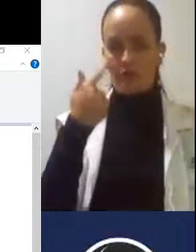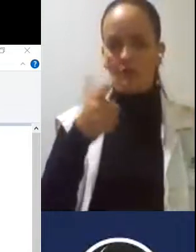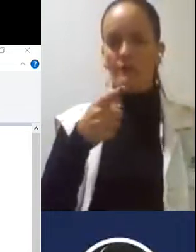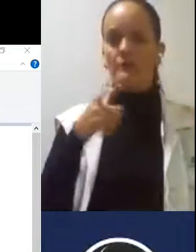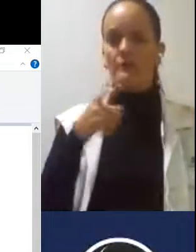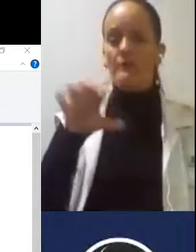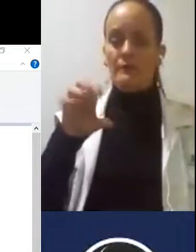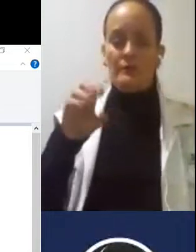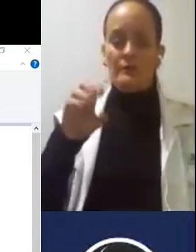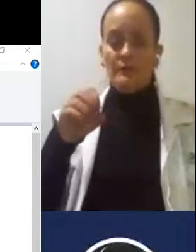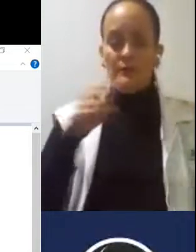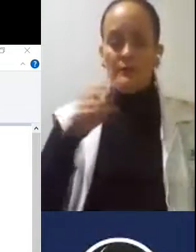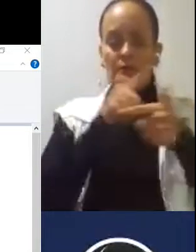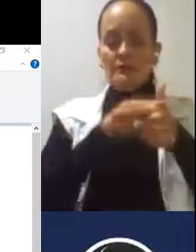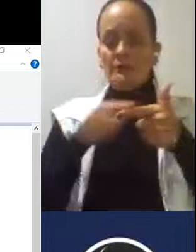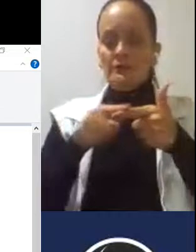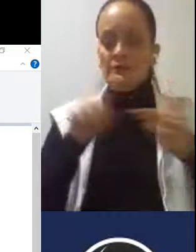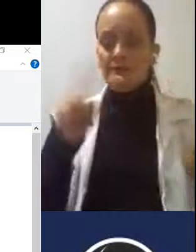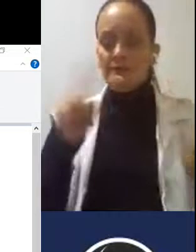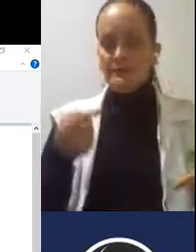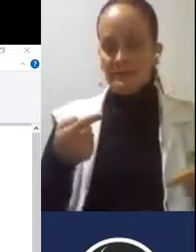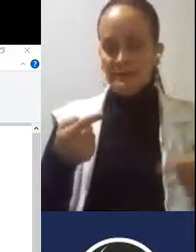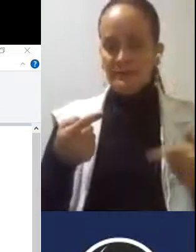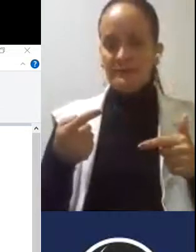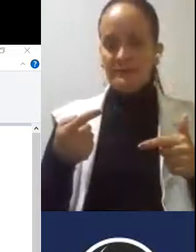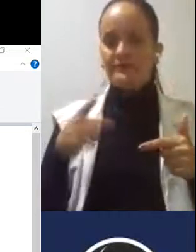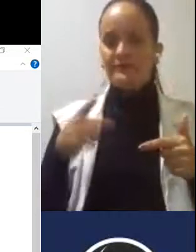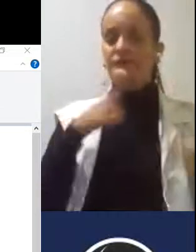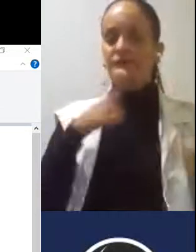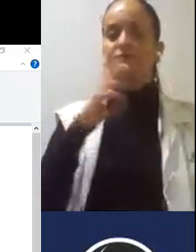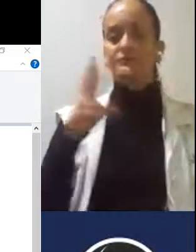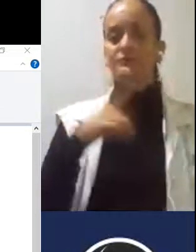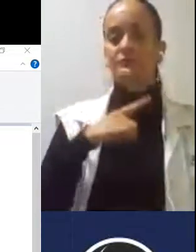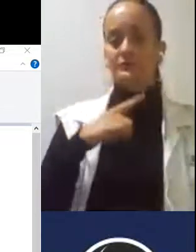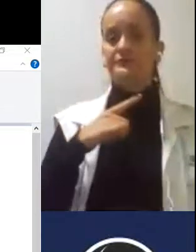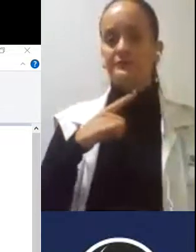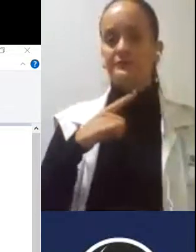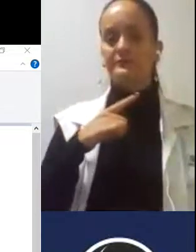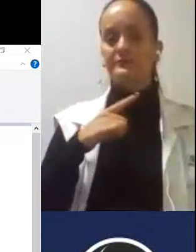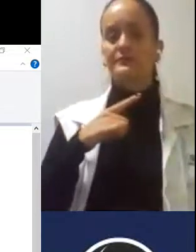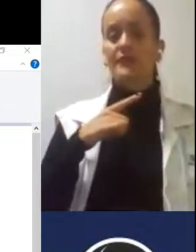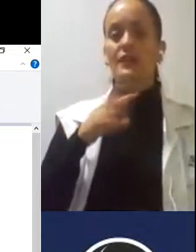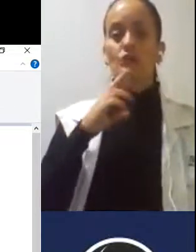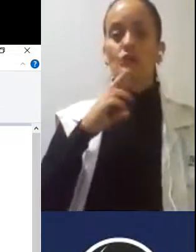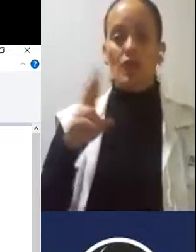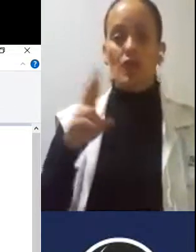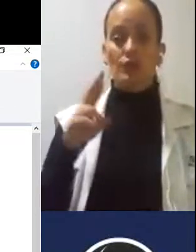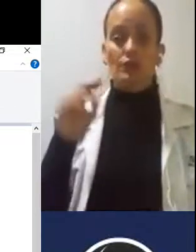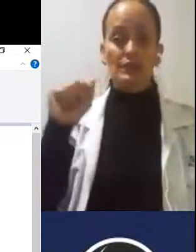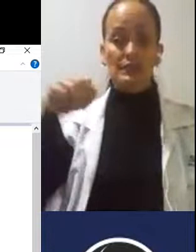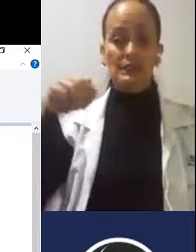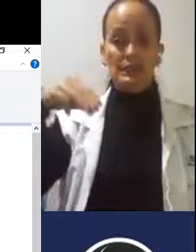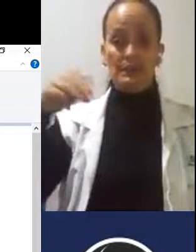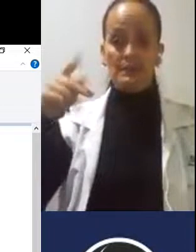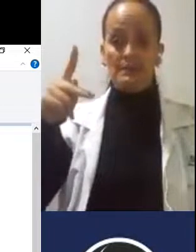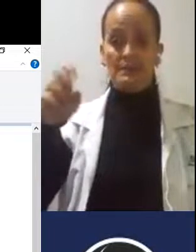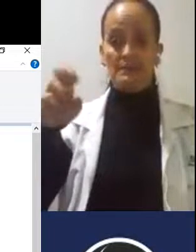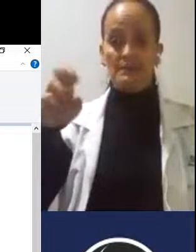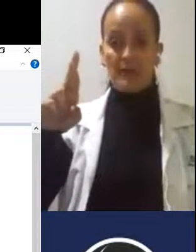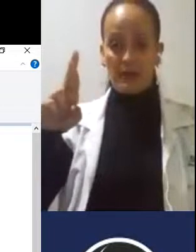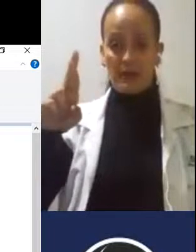1000, você tem um valor em ampere, tranquilo? Lá na apostilinha de vocês explica um outro método usando